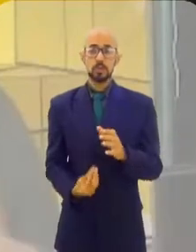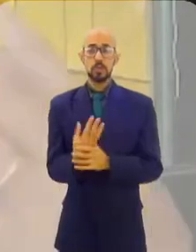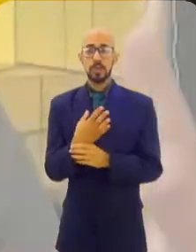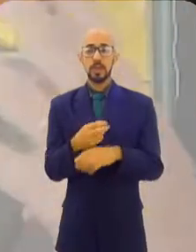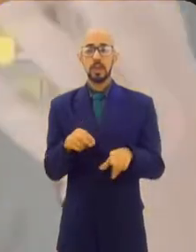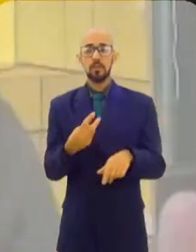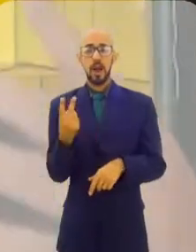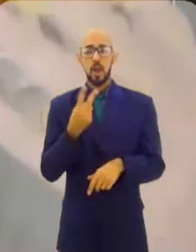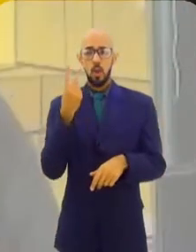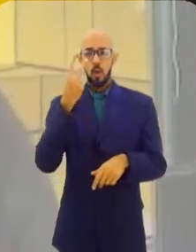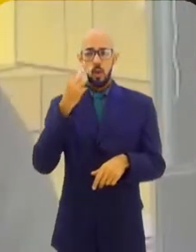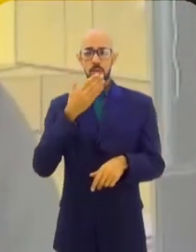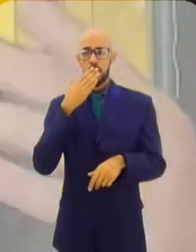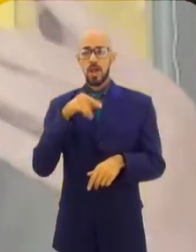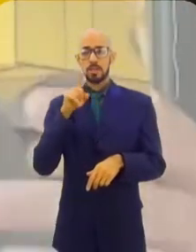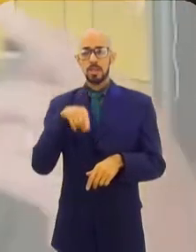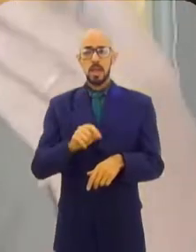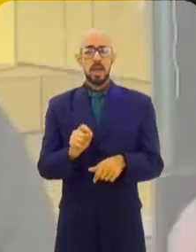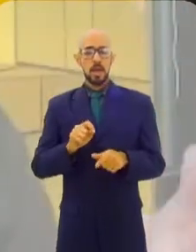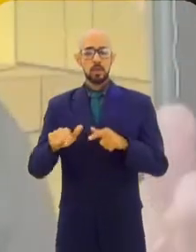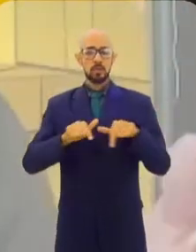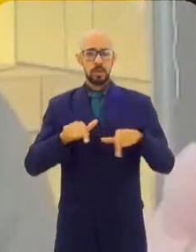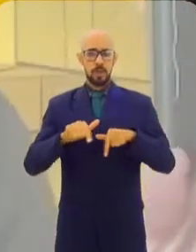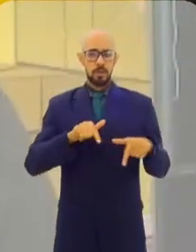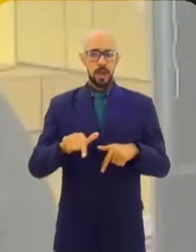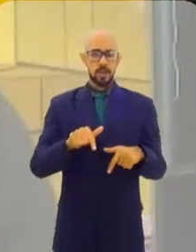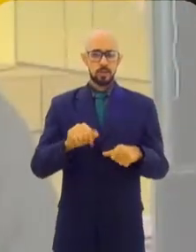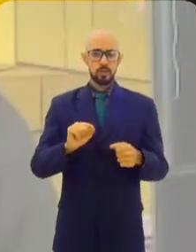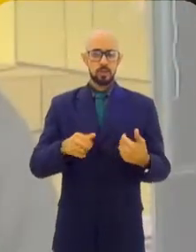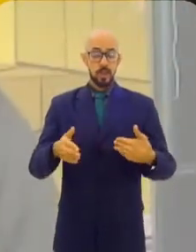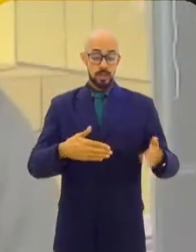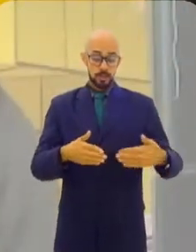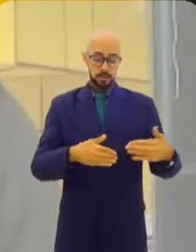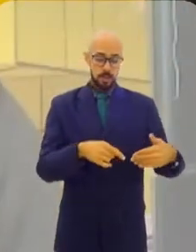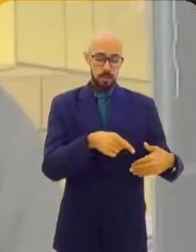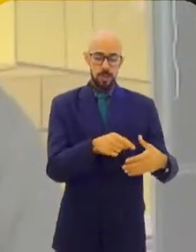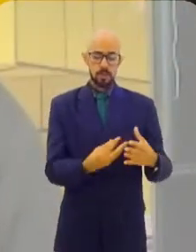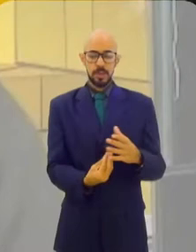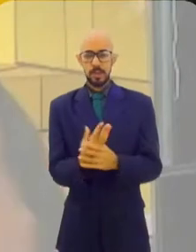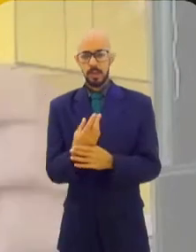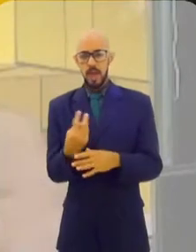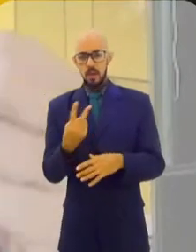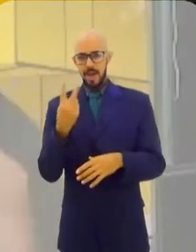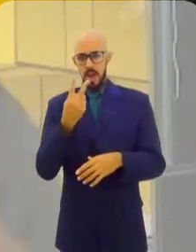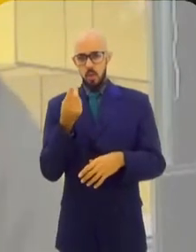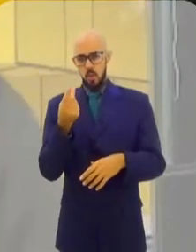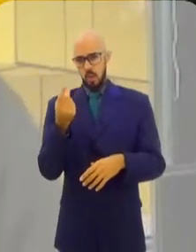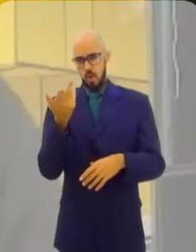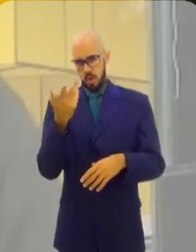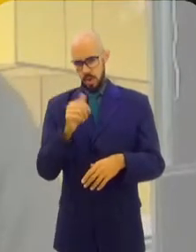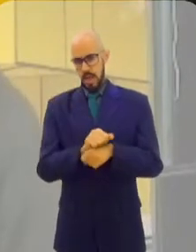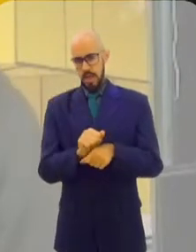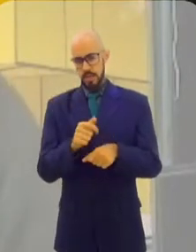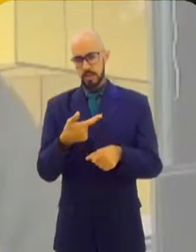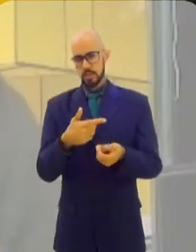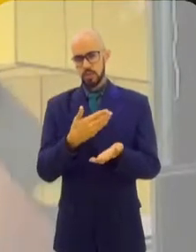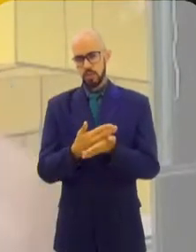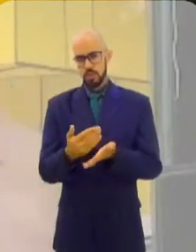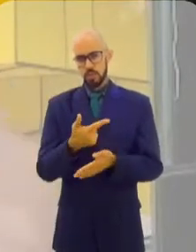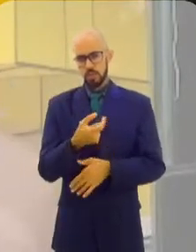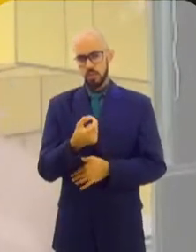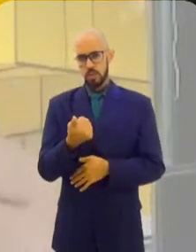valor é quais são as atividades econômicas a partir da criatividade eh geram valor e aí a gente partiu daí